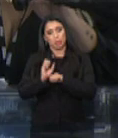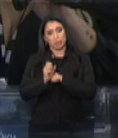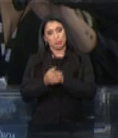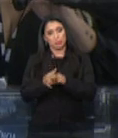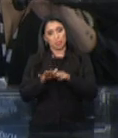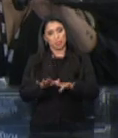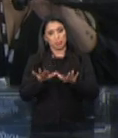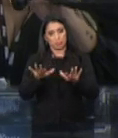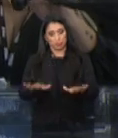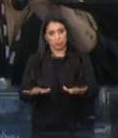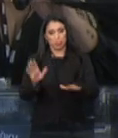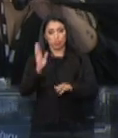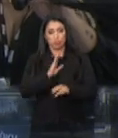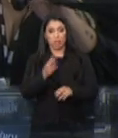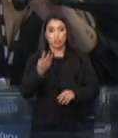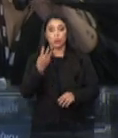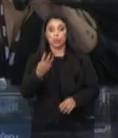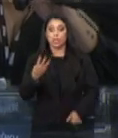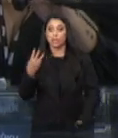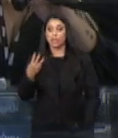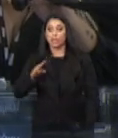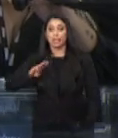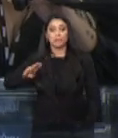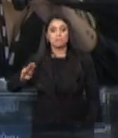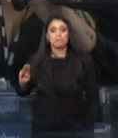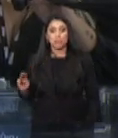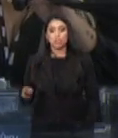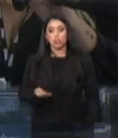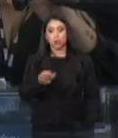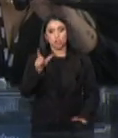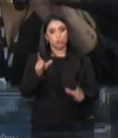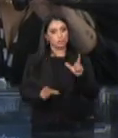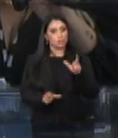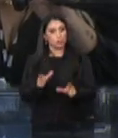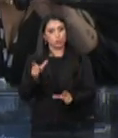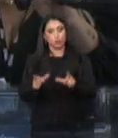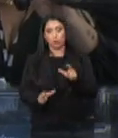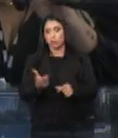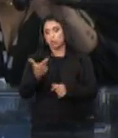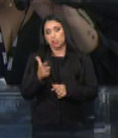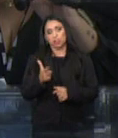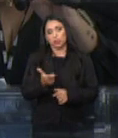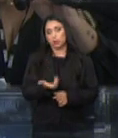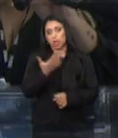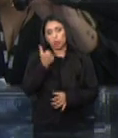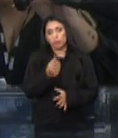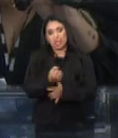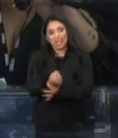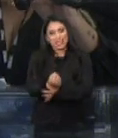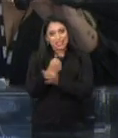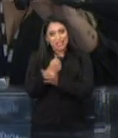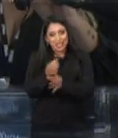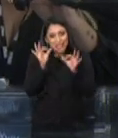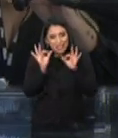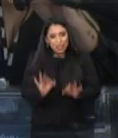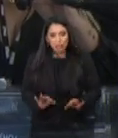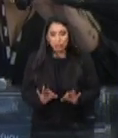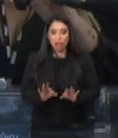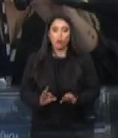Brasil temos 33 milhões de pessoas que não tem garantido que comer representando